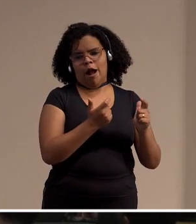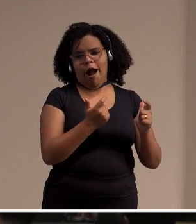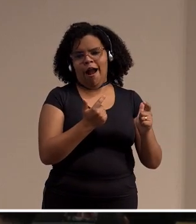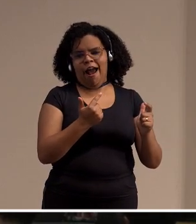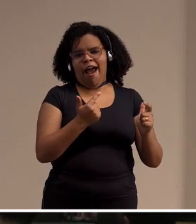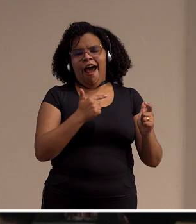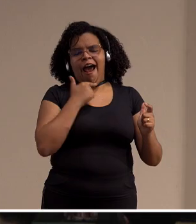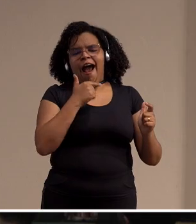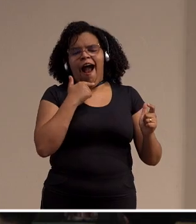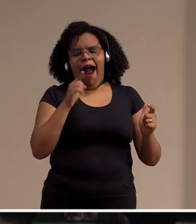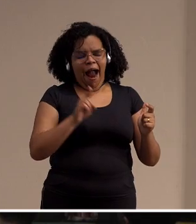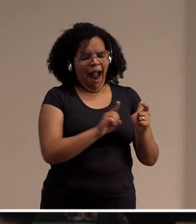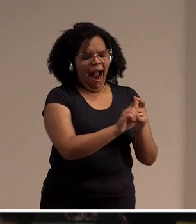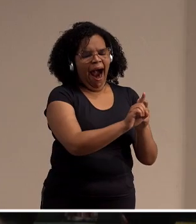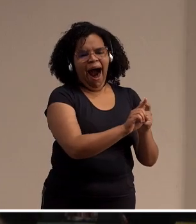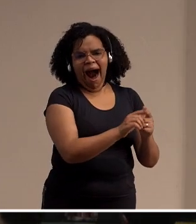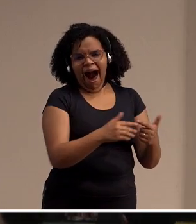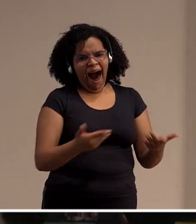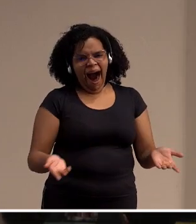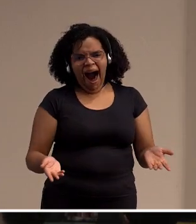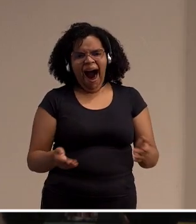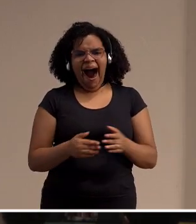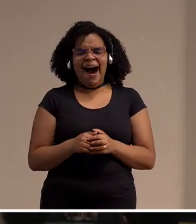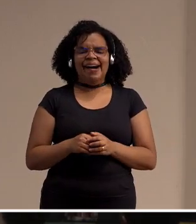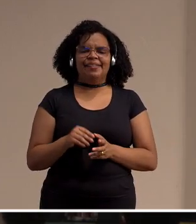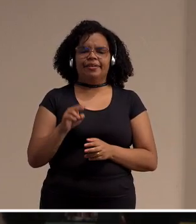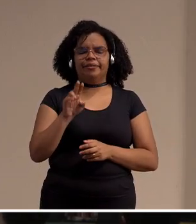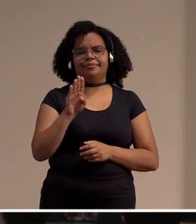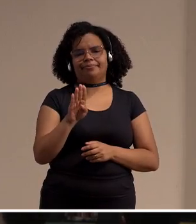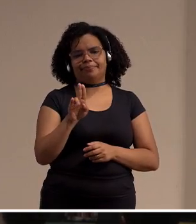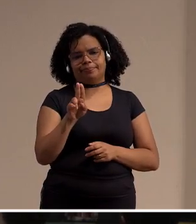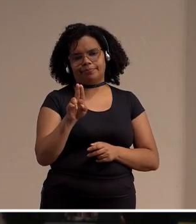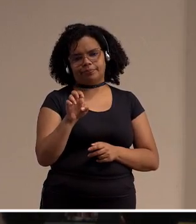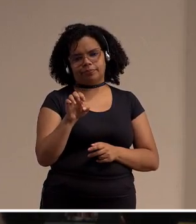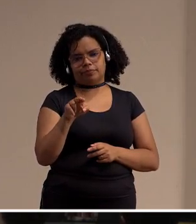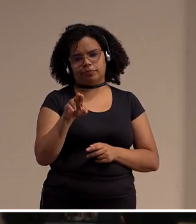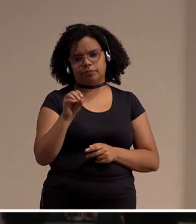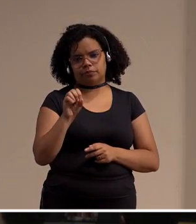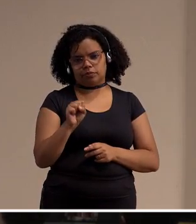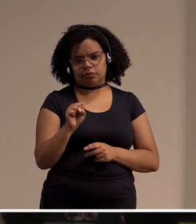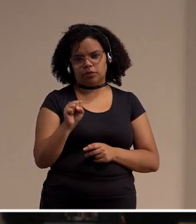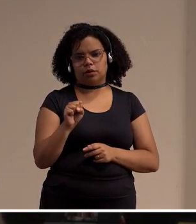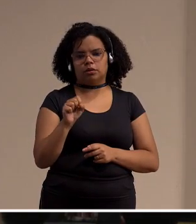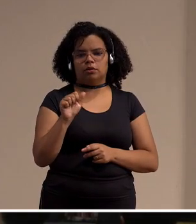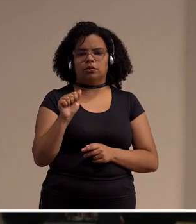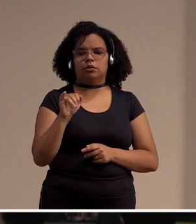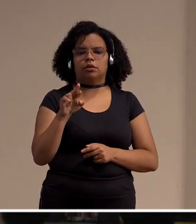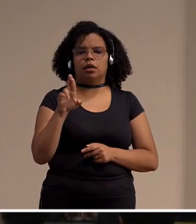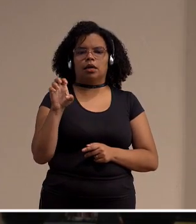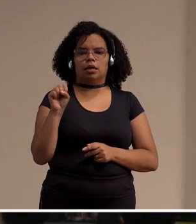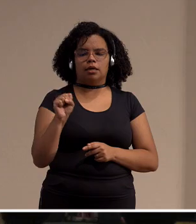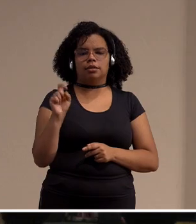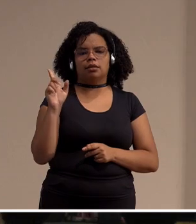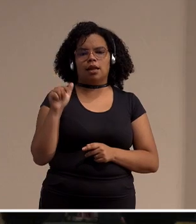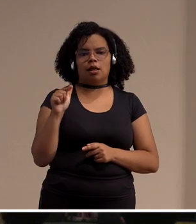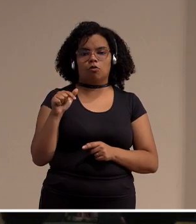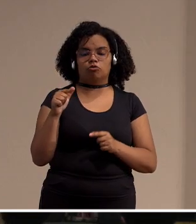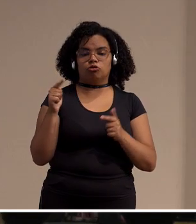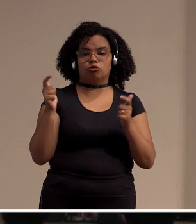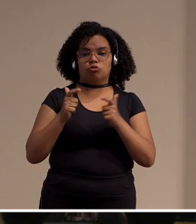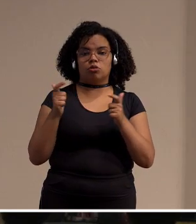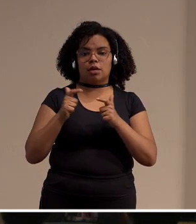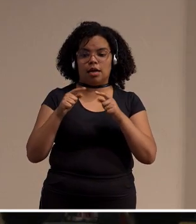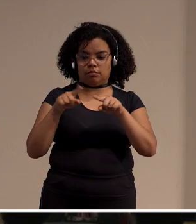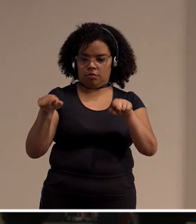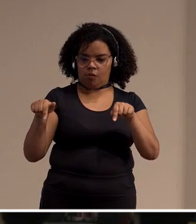perto. Bem, Buenos Aires, um dos bairros mais antigos é Matadeiros, né? Sim. E que eram onde ficavam os abates, os açougues, a